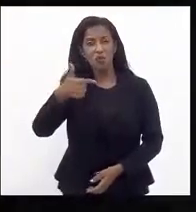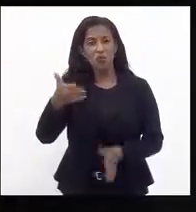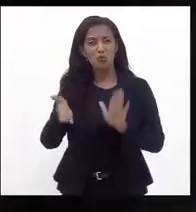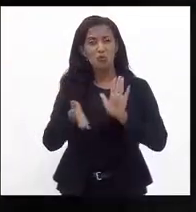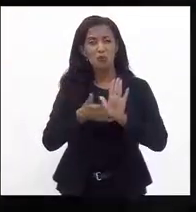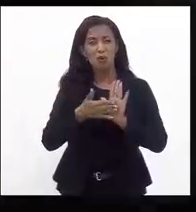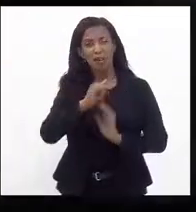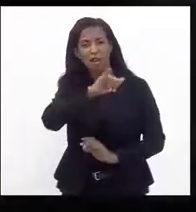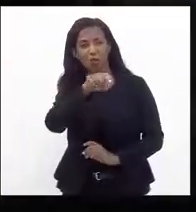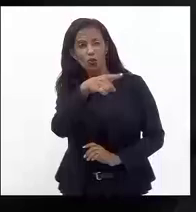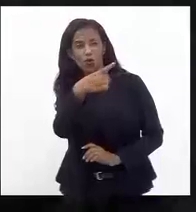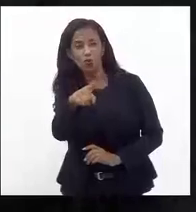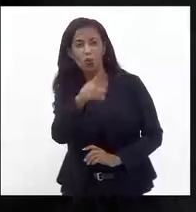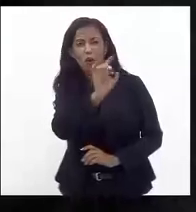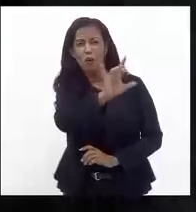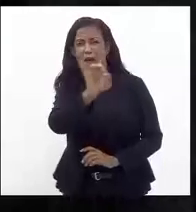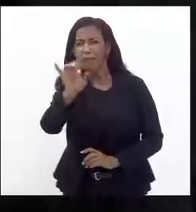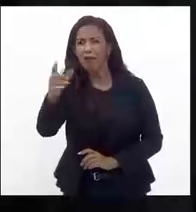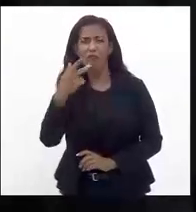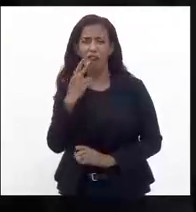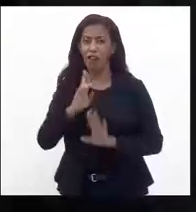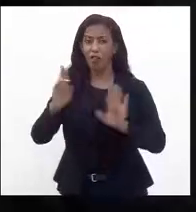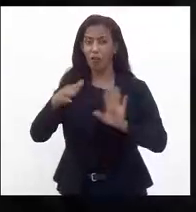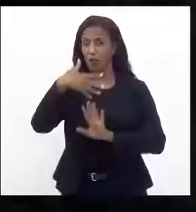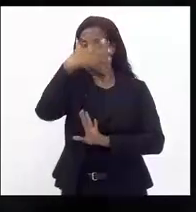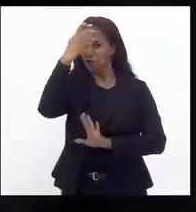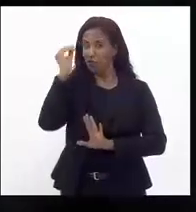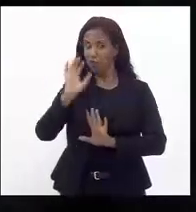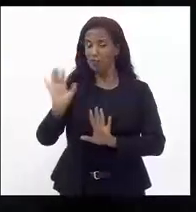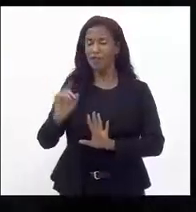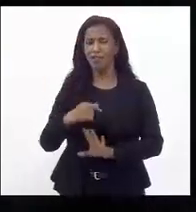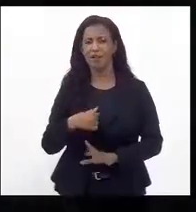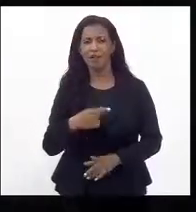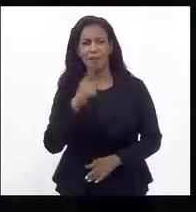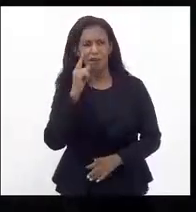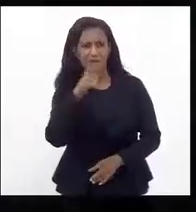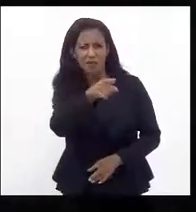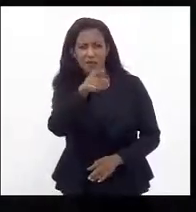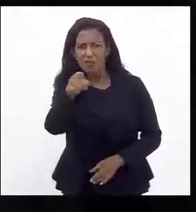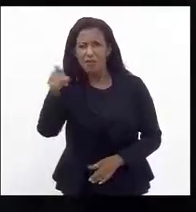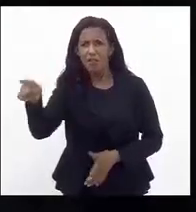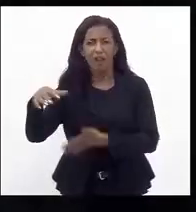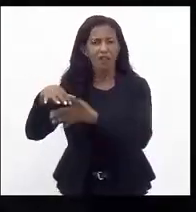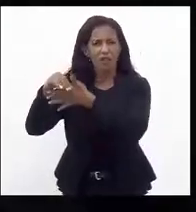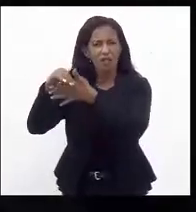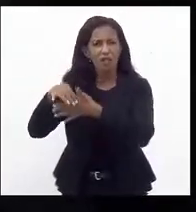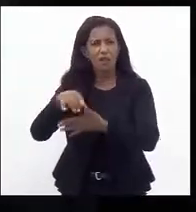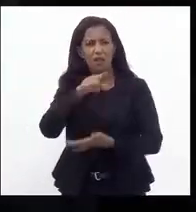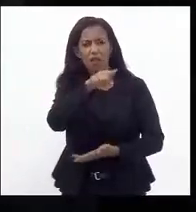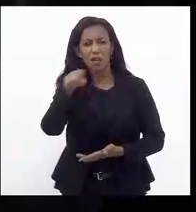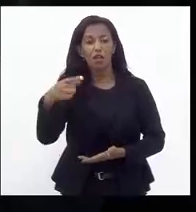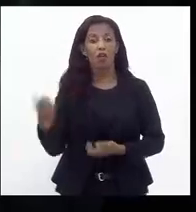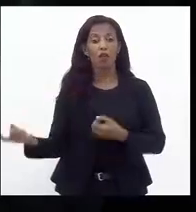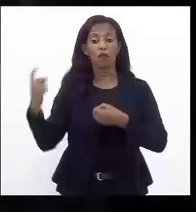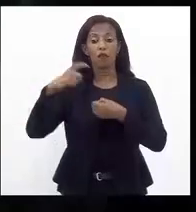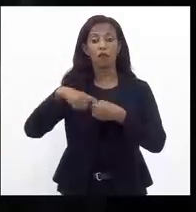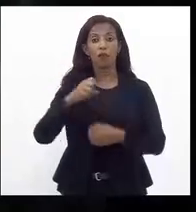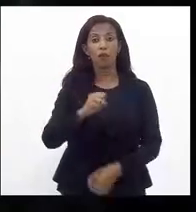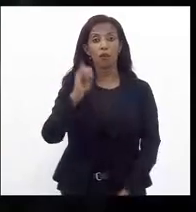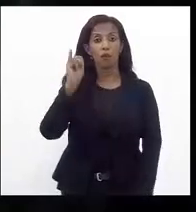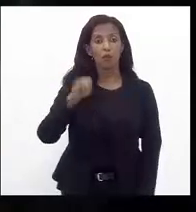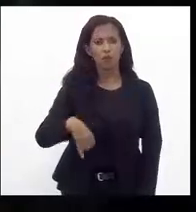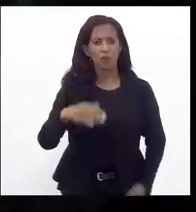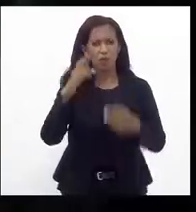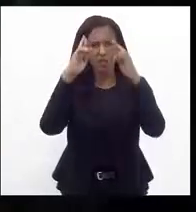mandato João ou todos os dias eu vou falar o nome para não esquecer de alguém saiu os representantes vou voltar para o meu